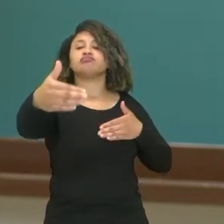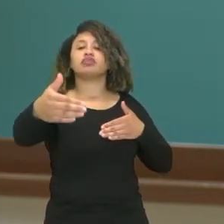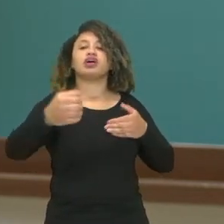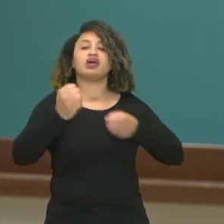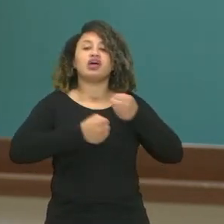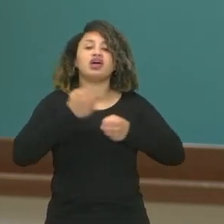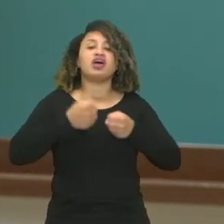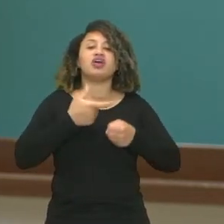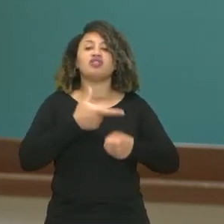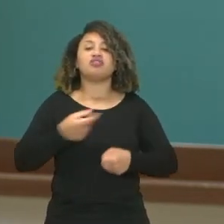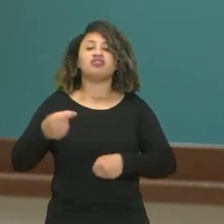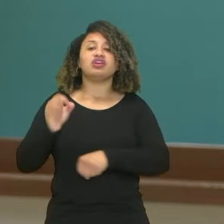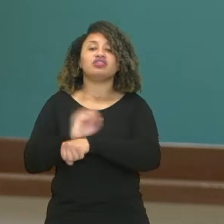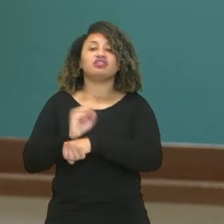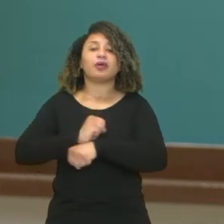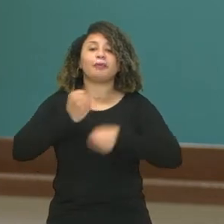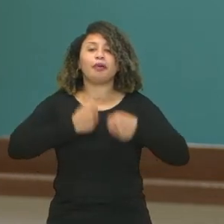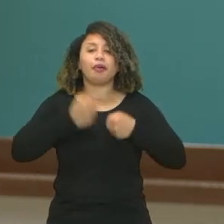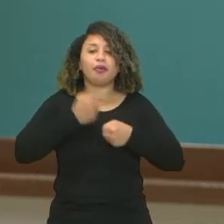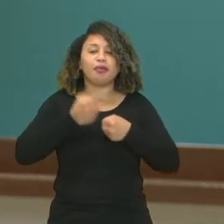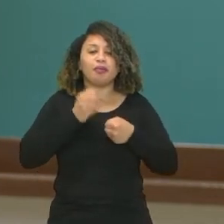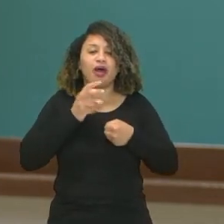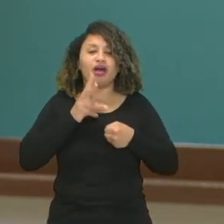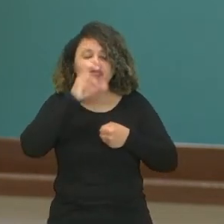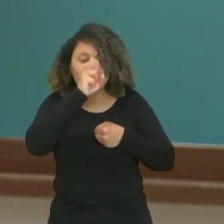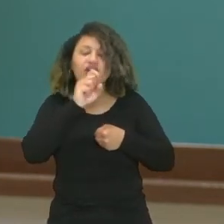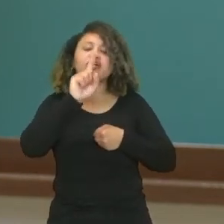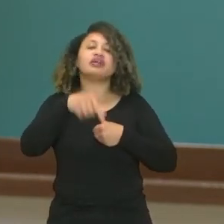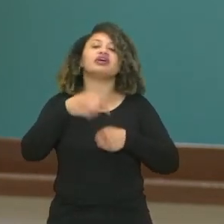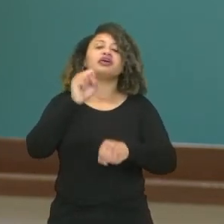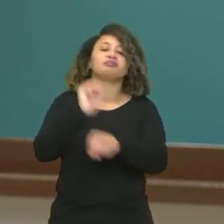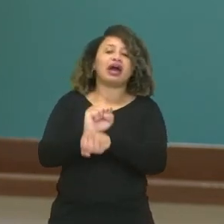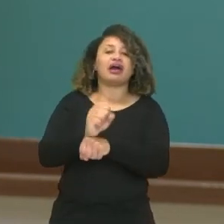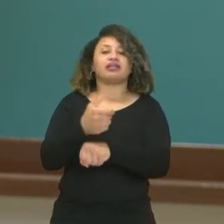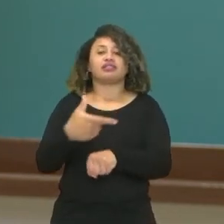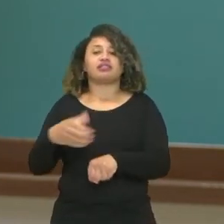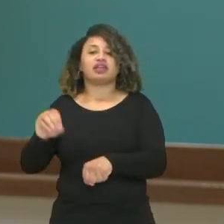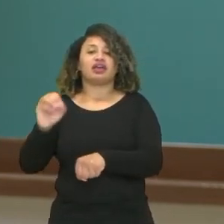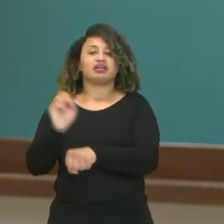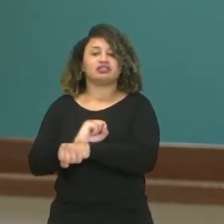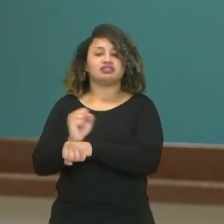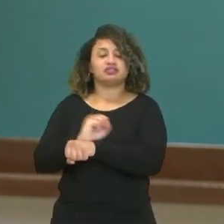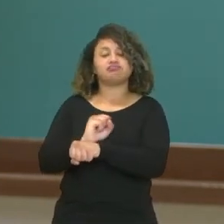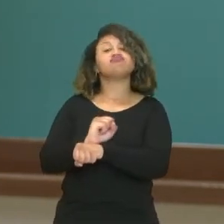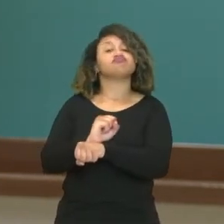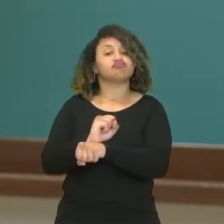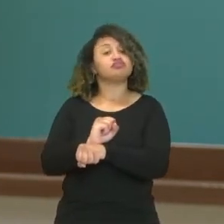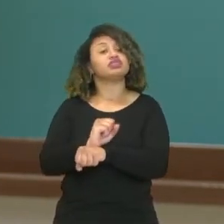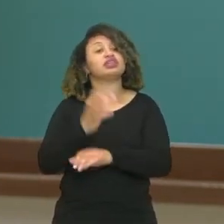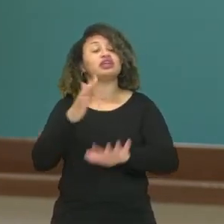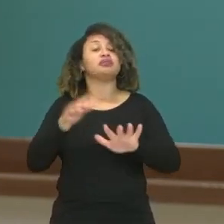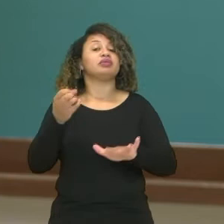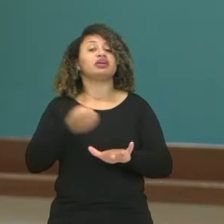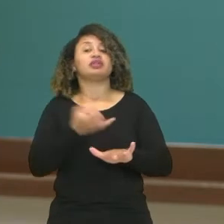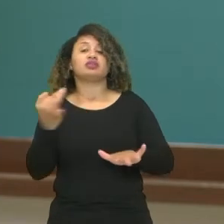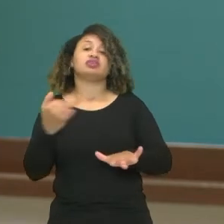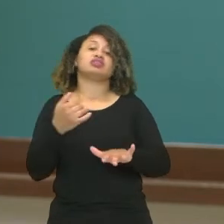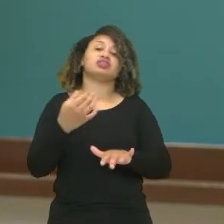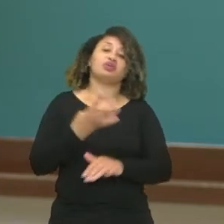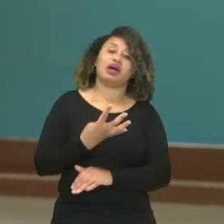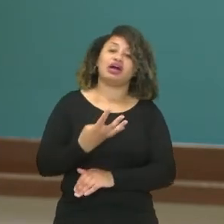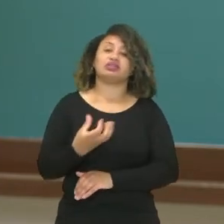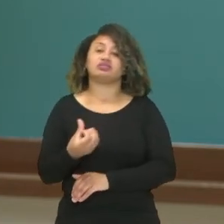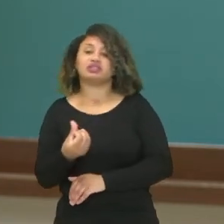20 segundos, o mais forte que você conseguir, e descansa 10 segundos. E vai fazer 3 vezes, depende da quantidade, 4, 6, 10